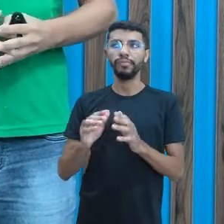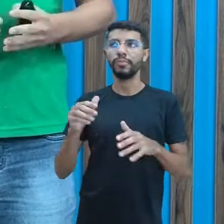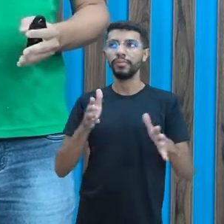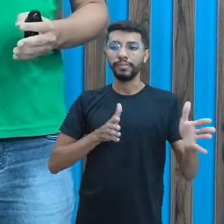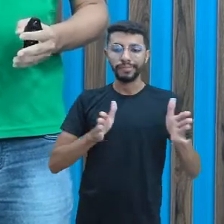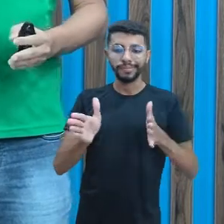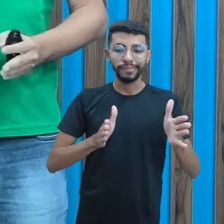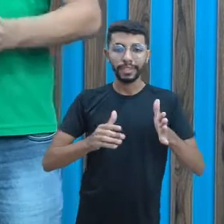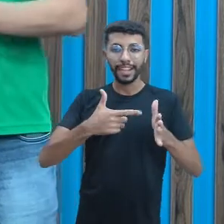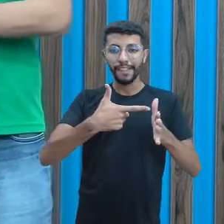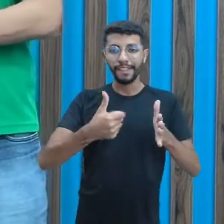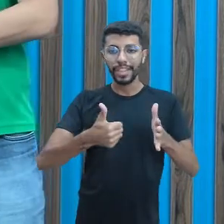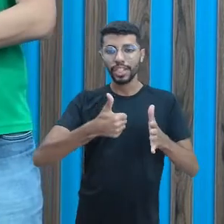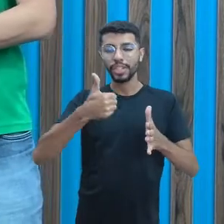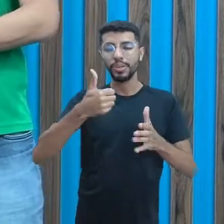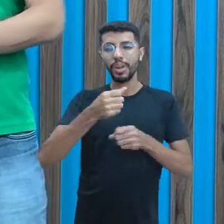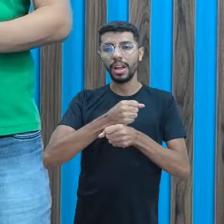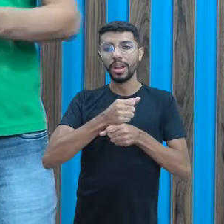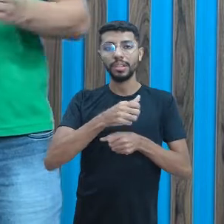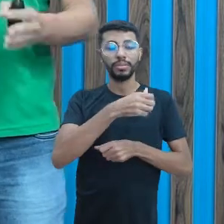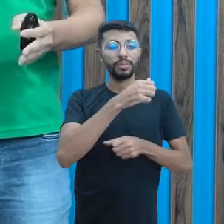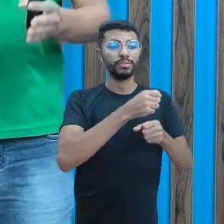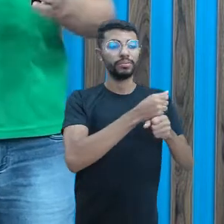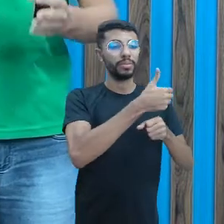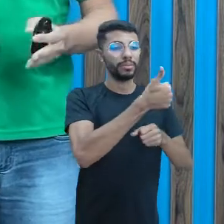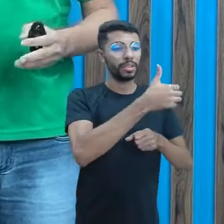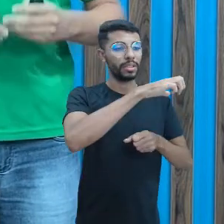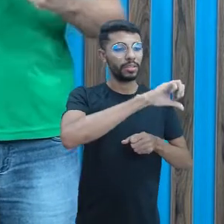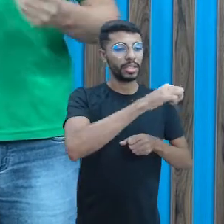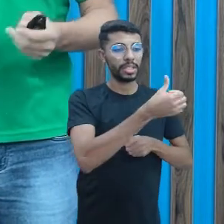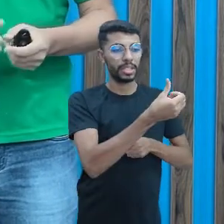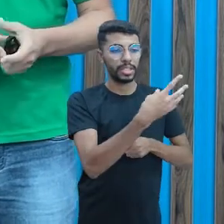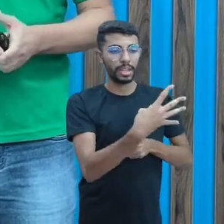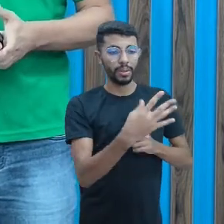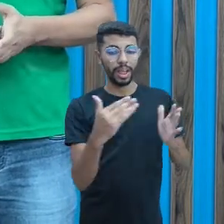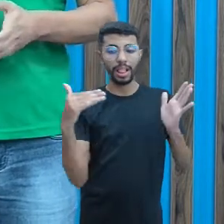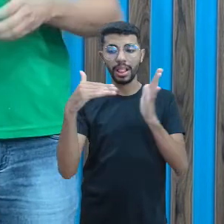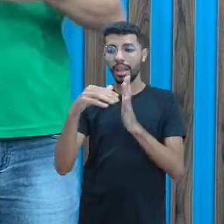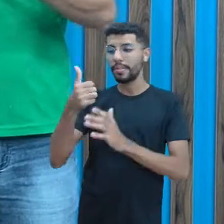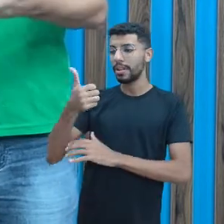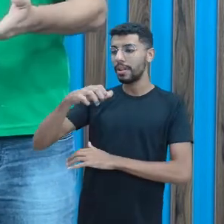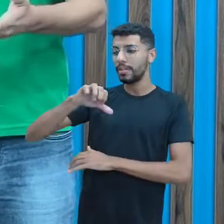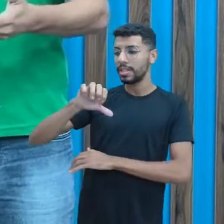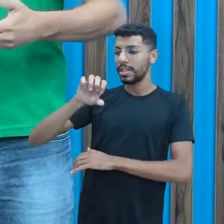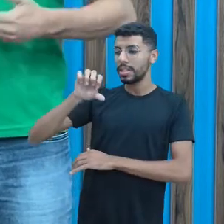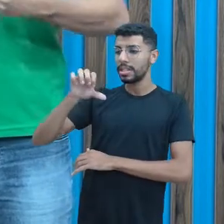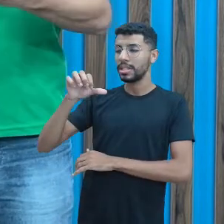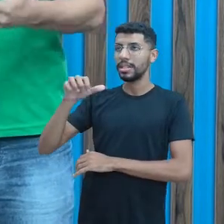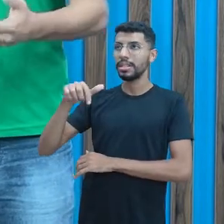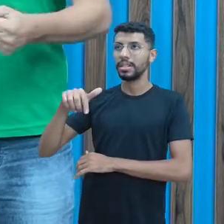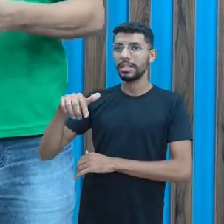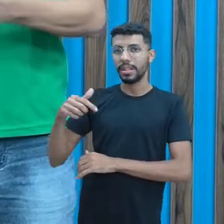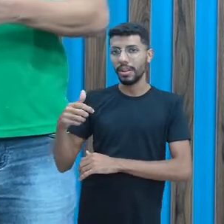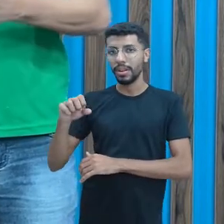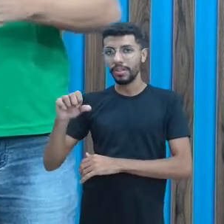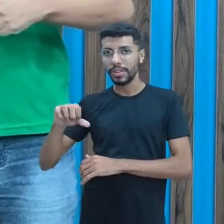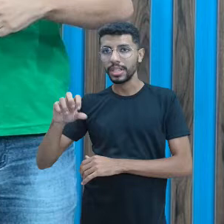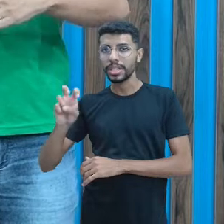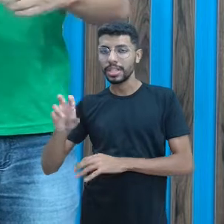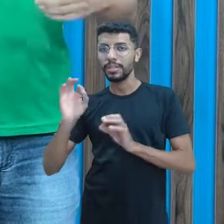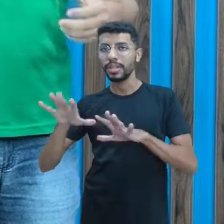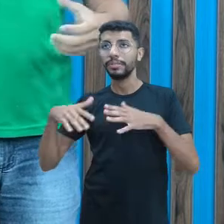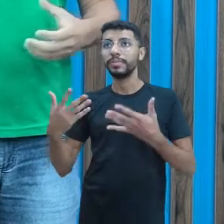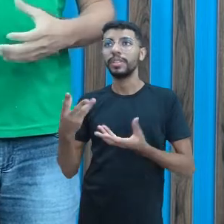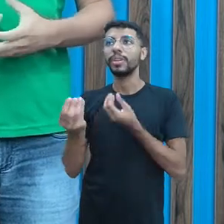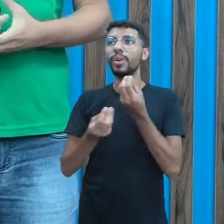durou 21 anos, de 1964 até 1985. E aí hoje nós vamos ver como foi que essa ditadura, ela